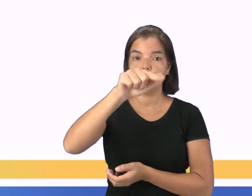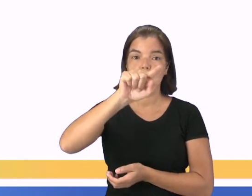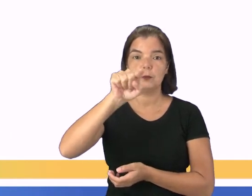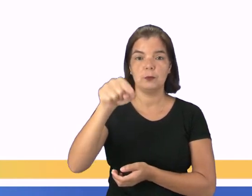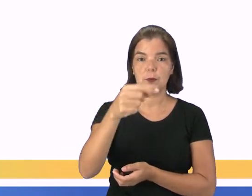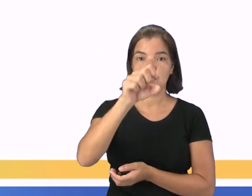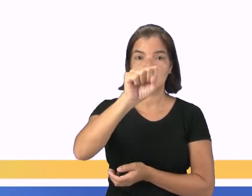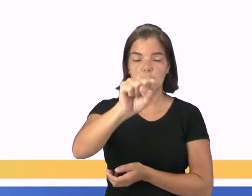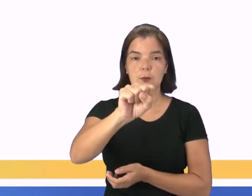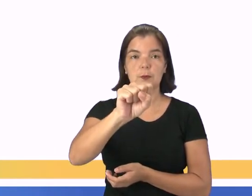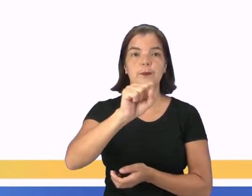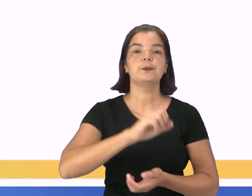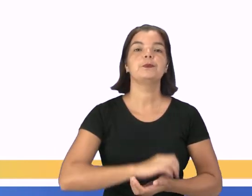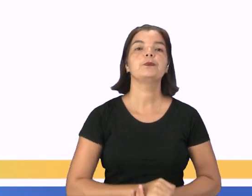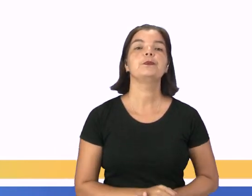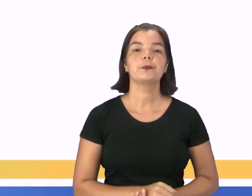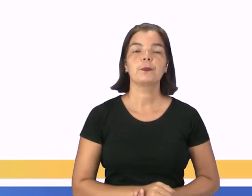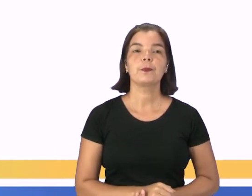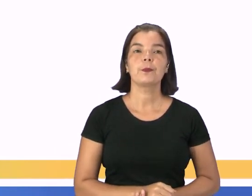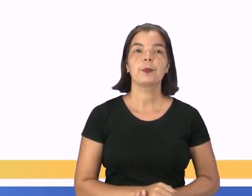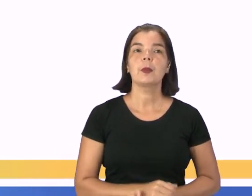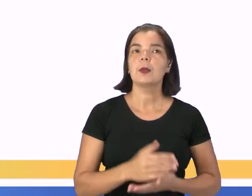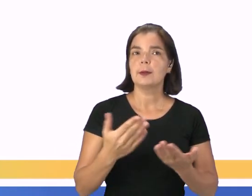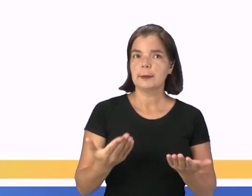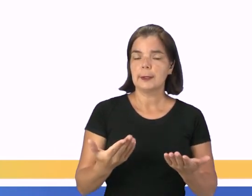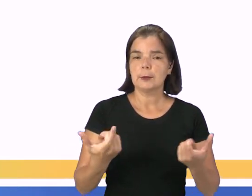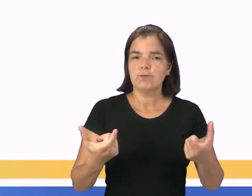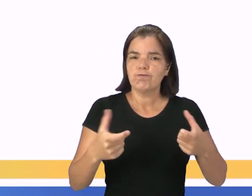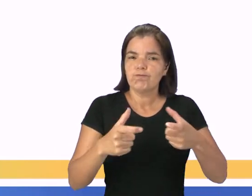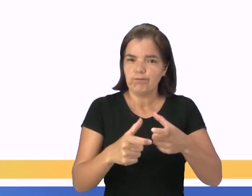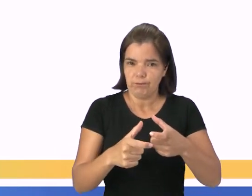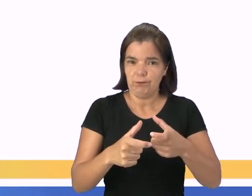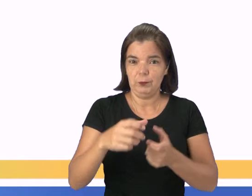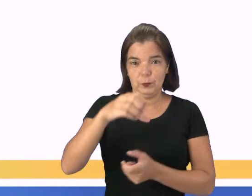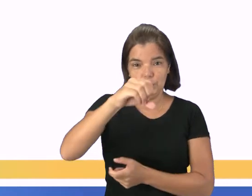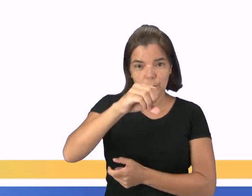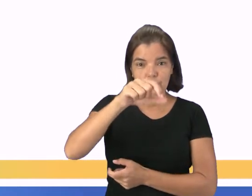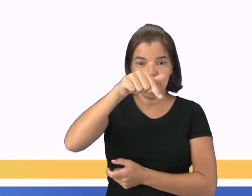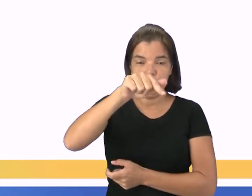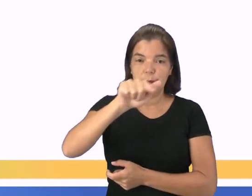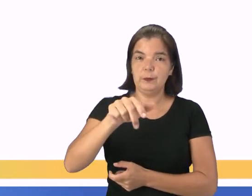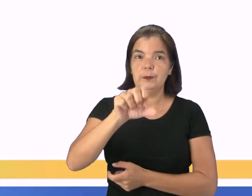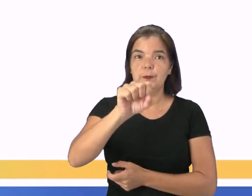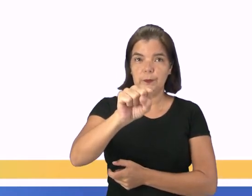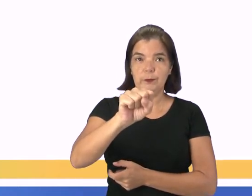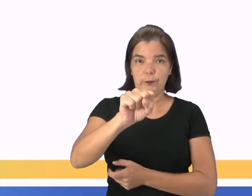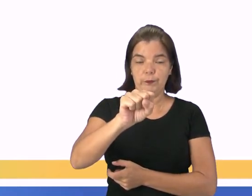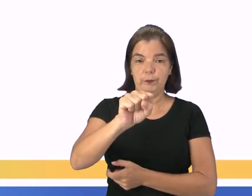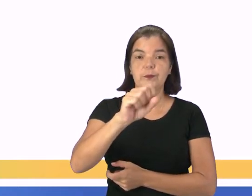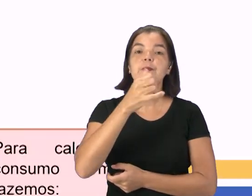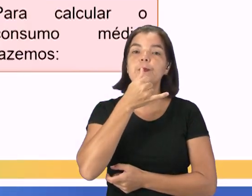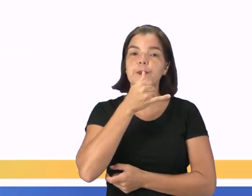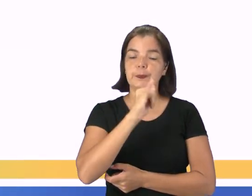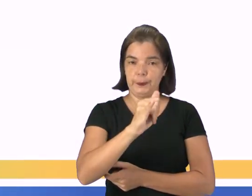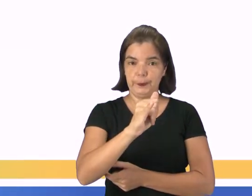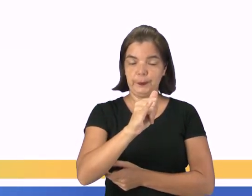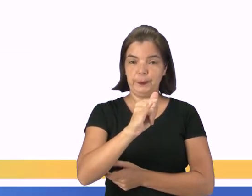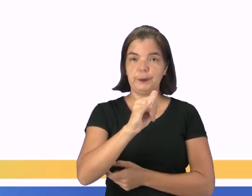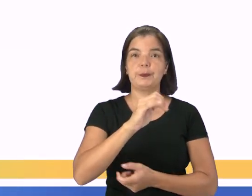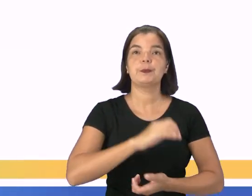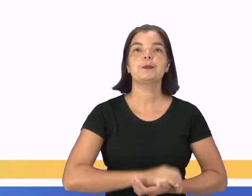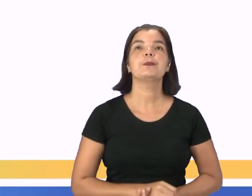né? Movimentar a nossa vírgula duas casas para a esquerda. Então, a nossa vírgula vai ficar imediatamente após o número 7. Então,